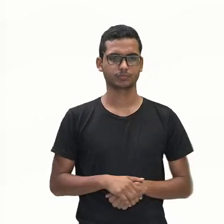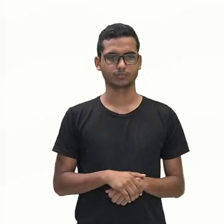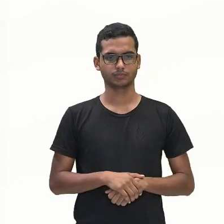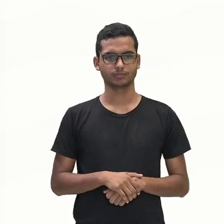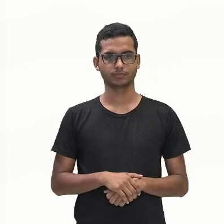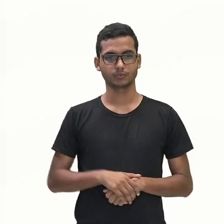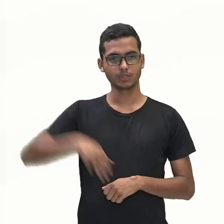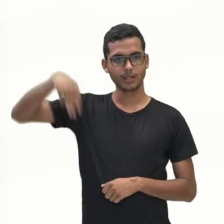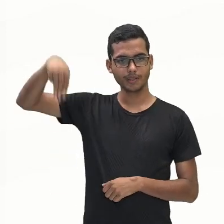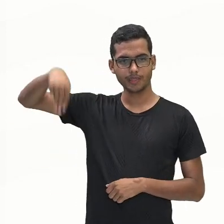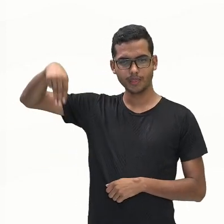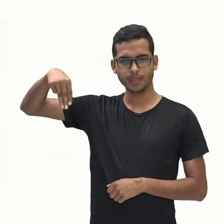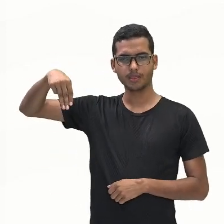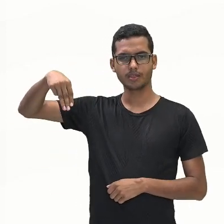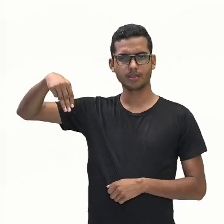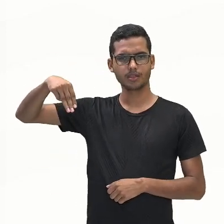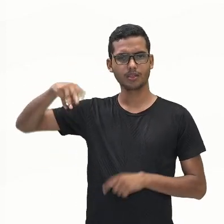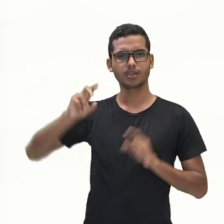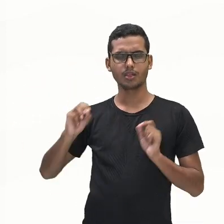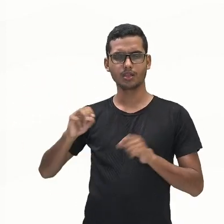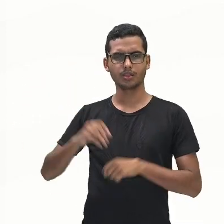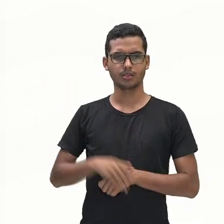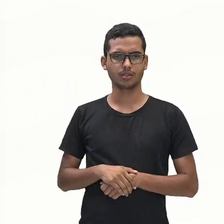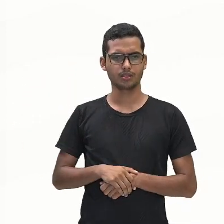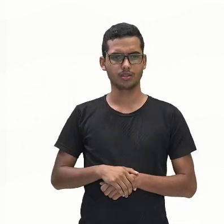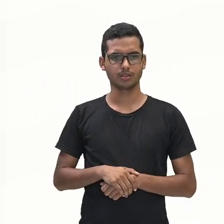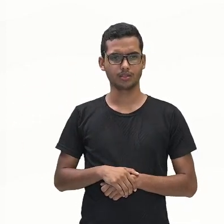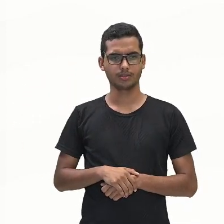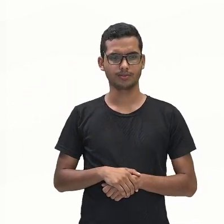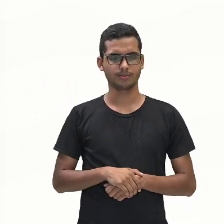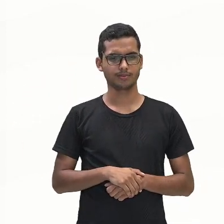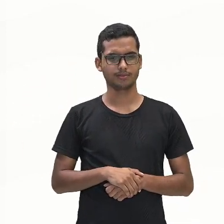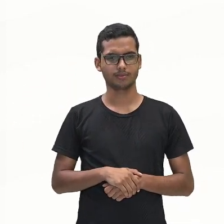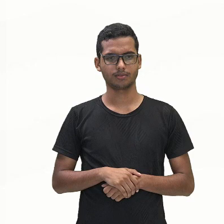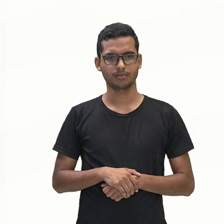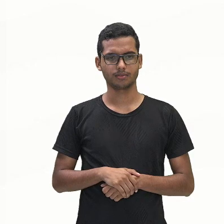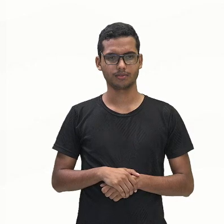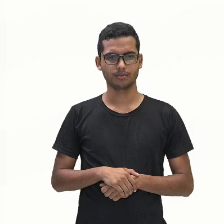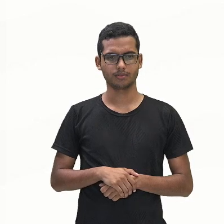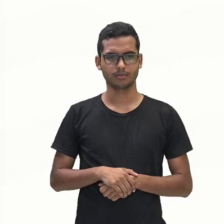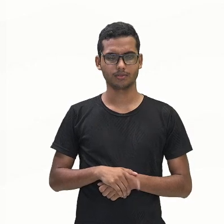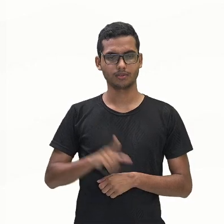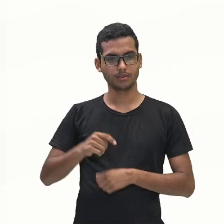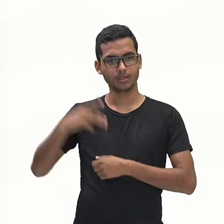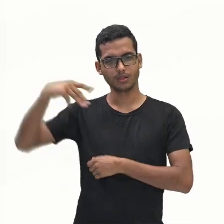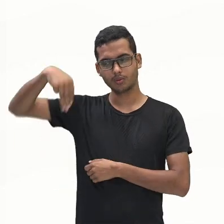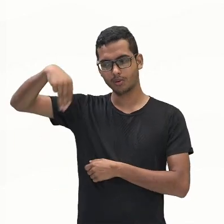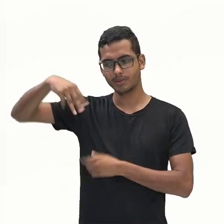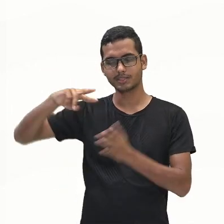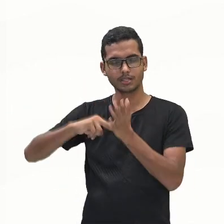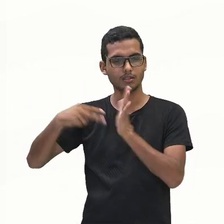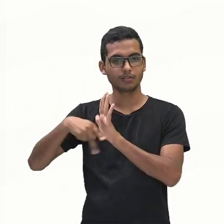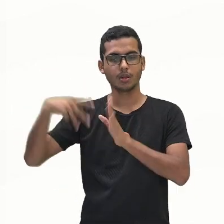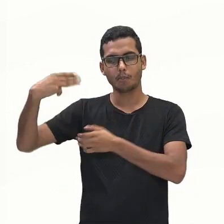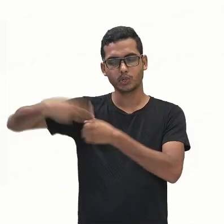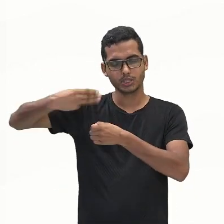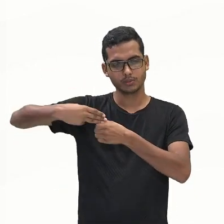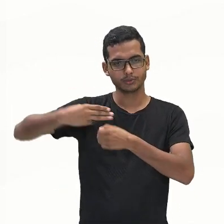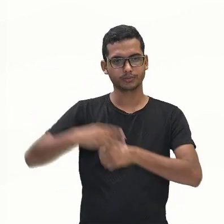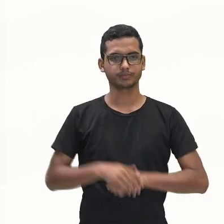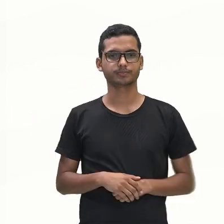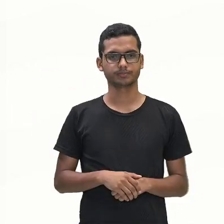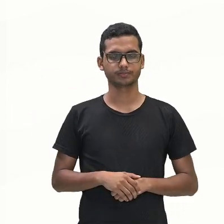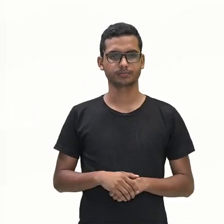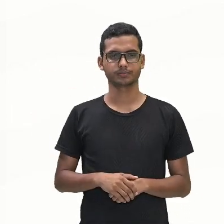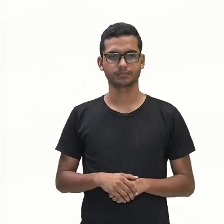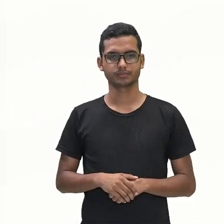gente, parece até que é muito alto, né? Mas não é não. É por município, certo? IDH-M, como tá bem aqui,